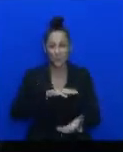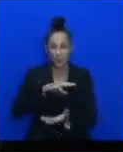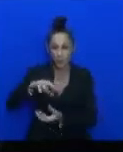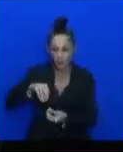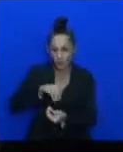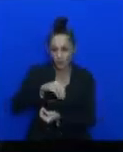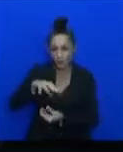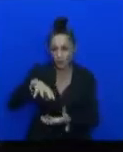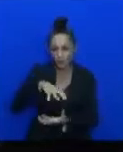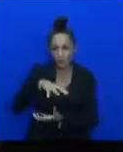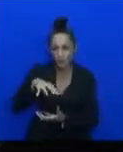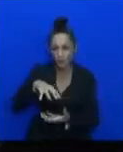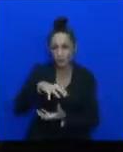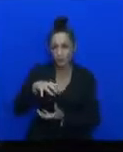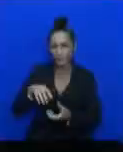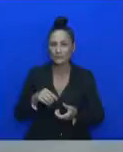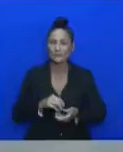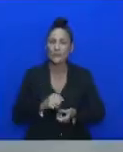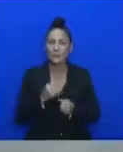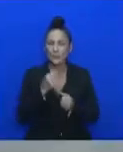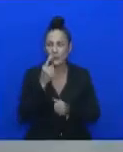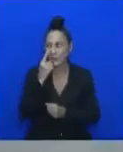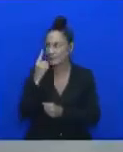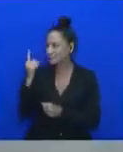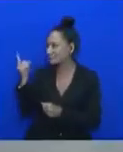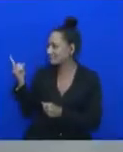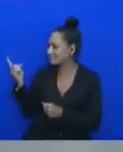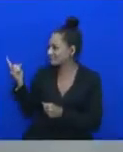segue girando, embaralhando as bolas. Muito bem.